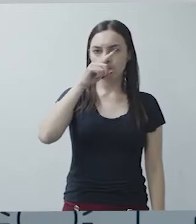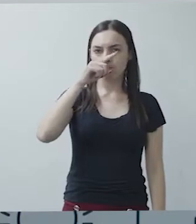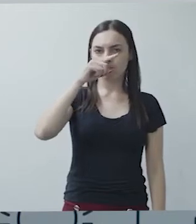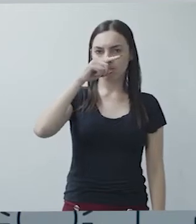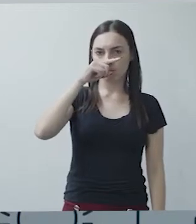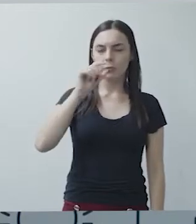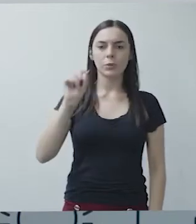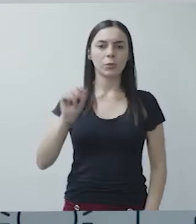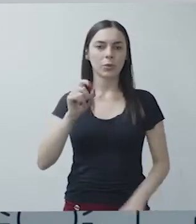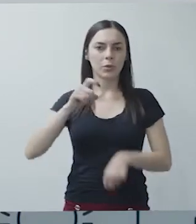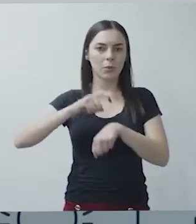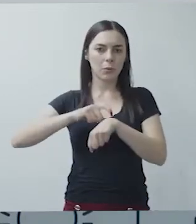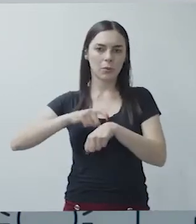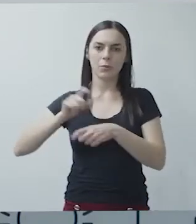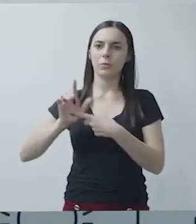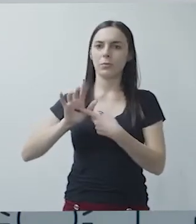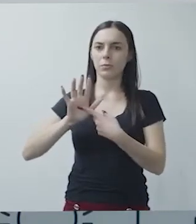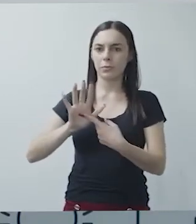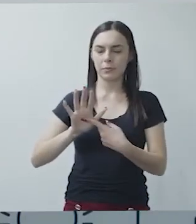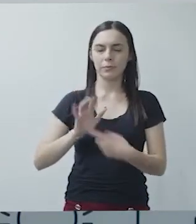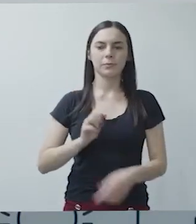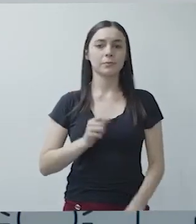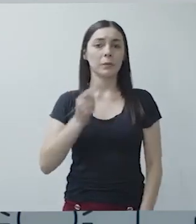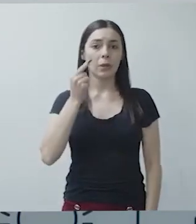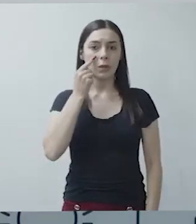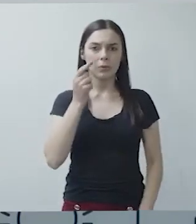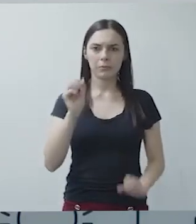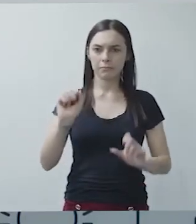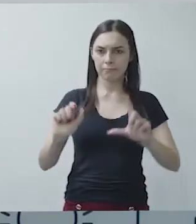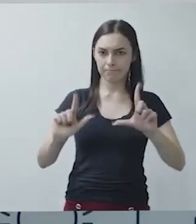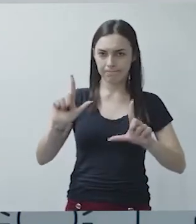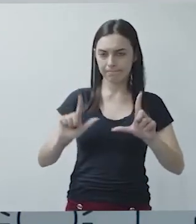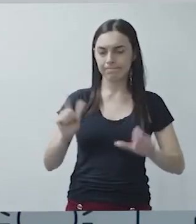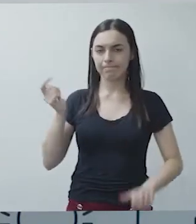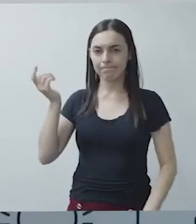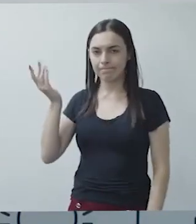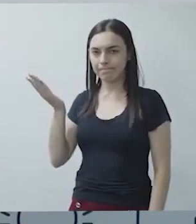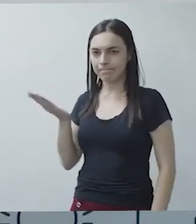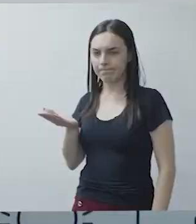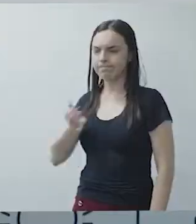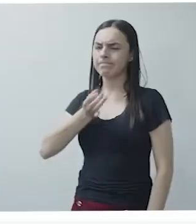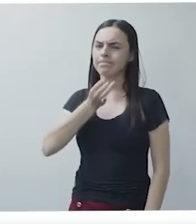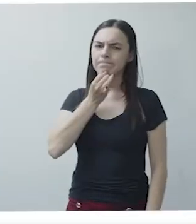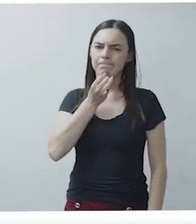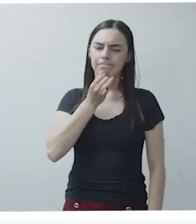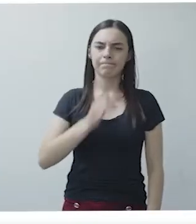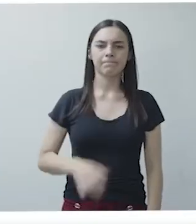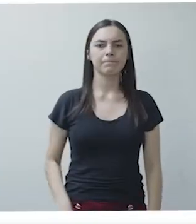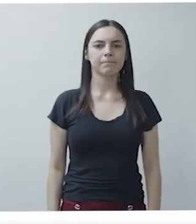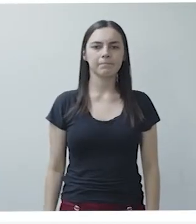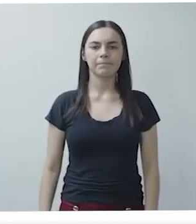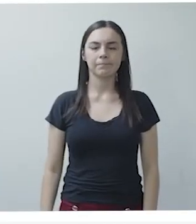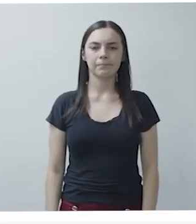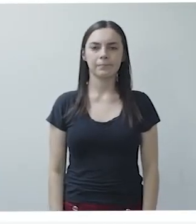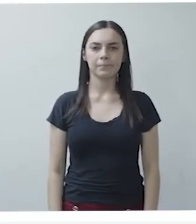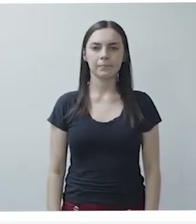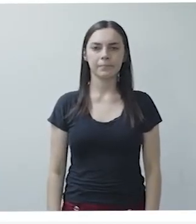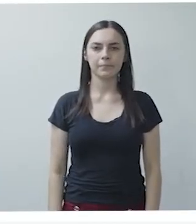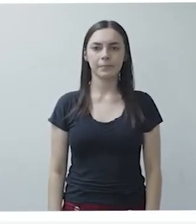as horas, tá? Observe lá na tela, então. Vamos olhar um exemplo.